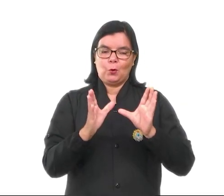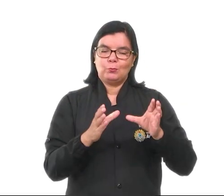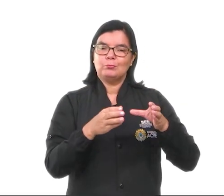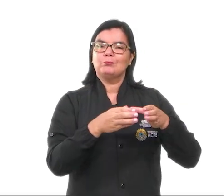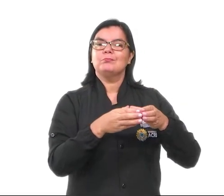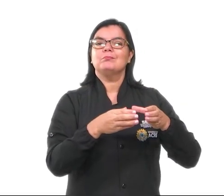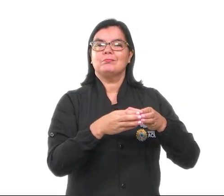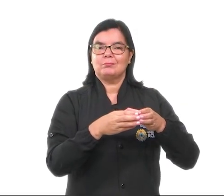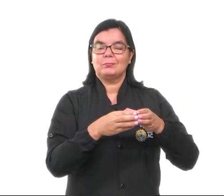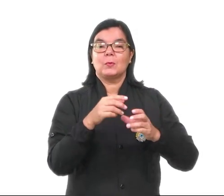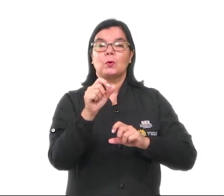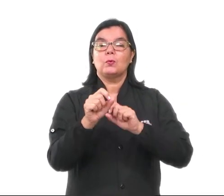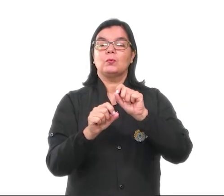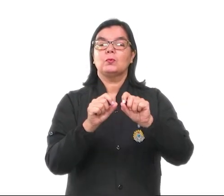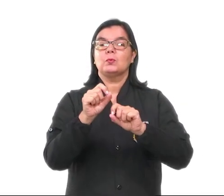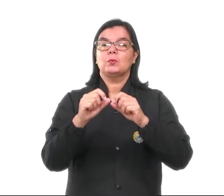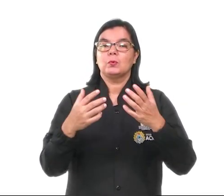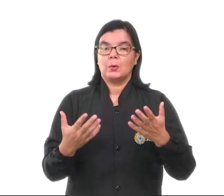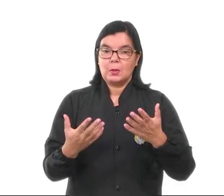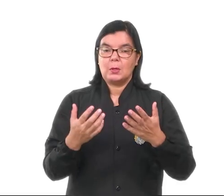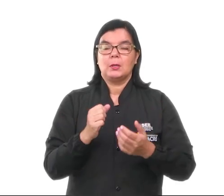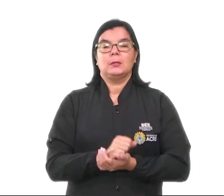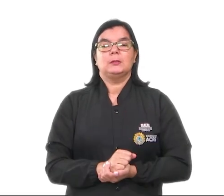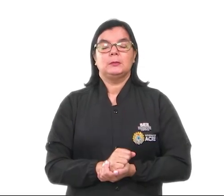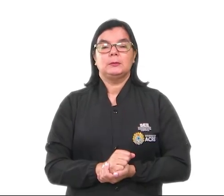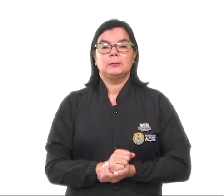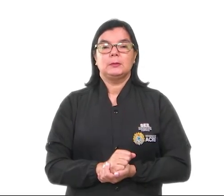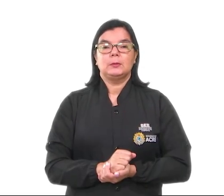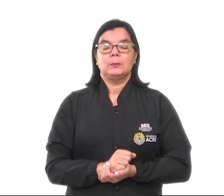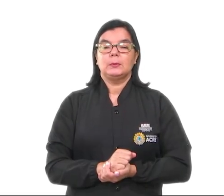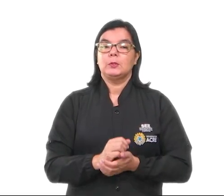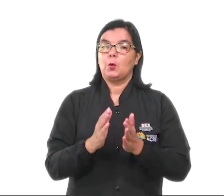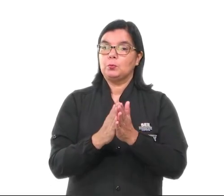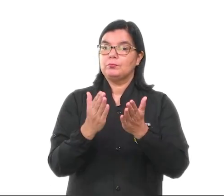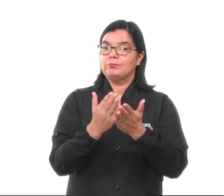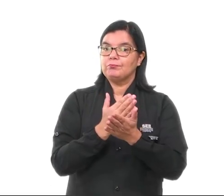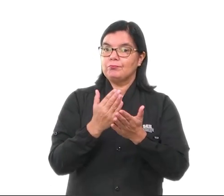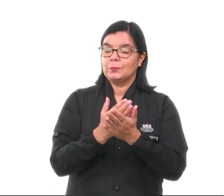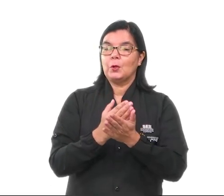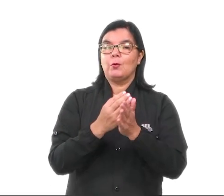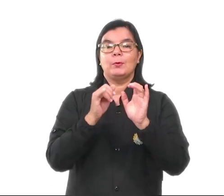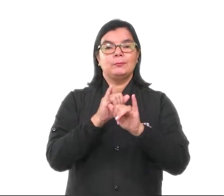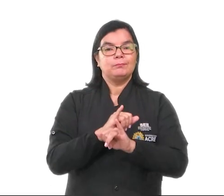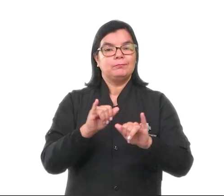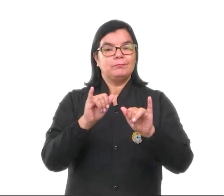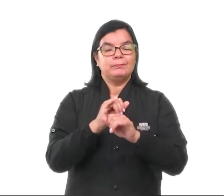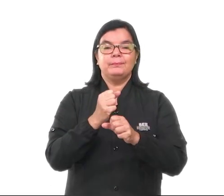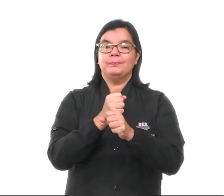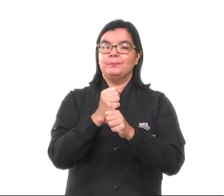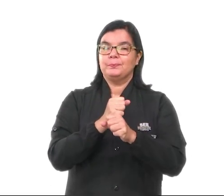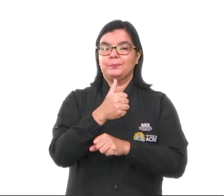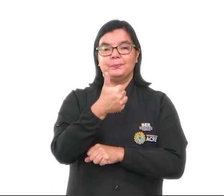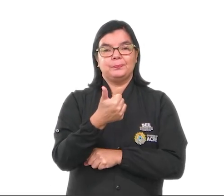caso acaba correspondendo a uma das suas principais obras e foi publicada no ano de